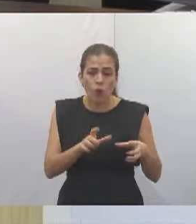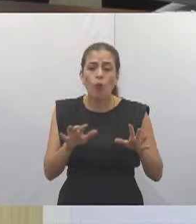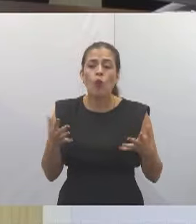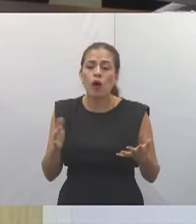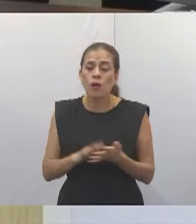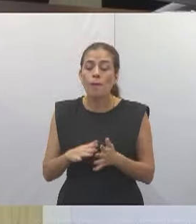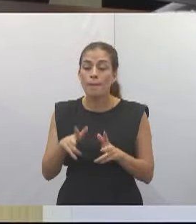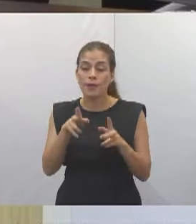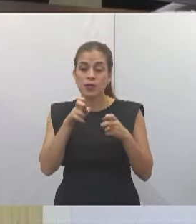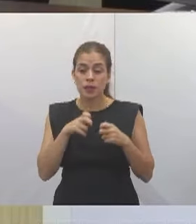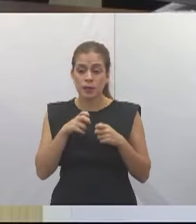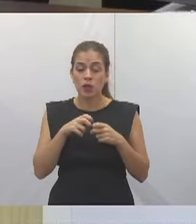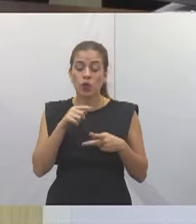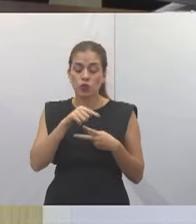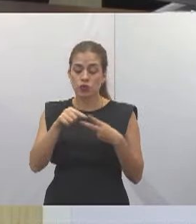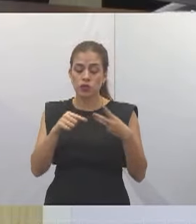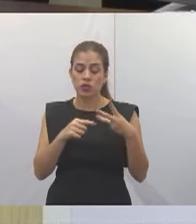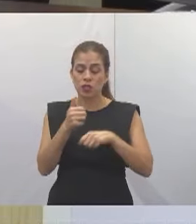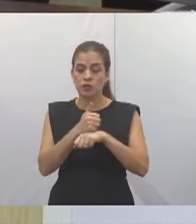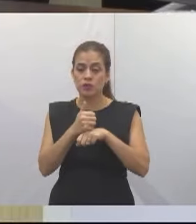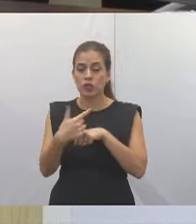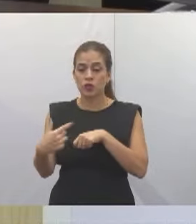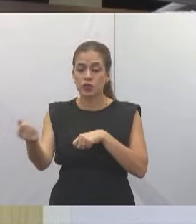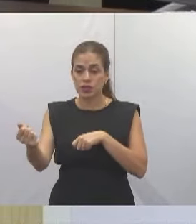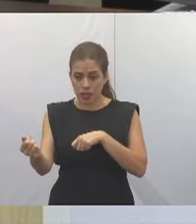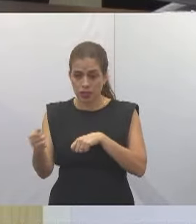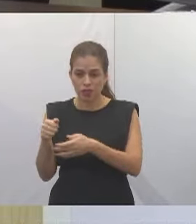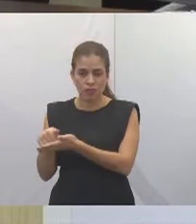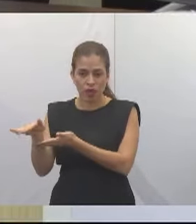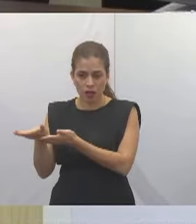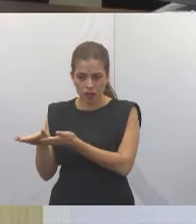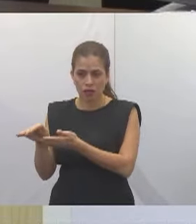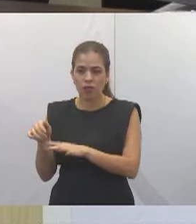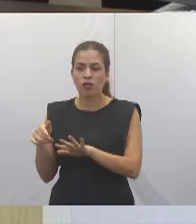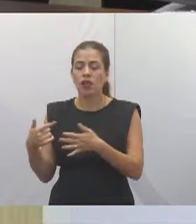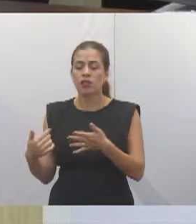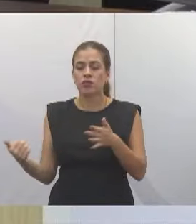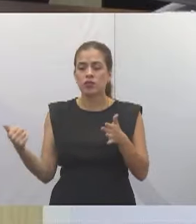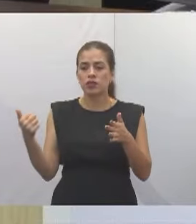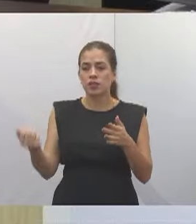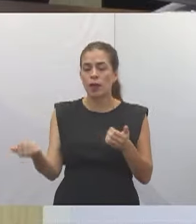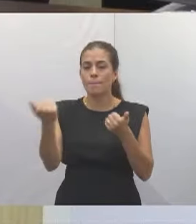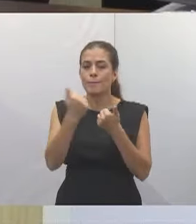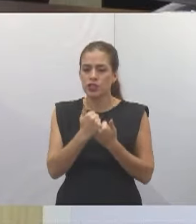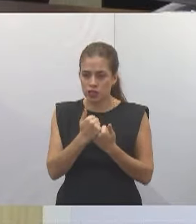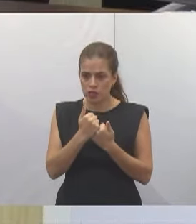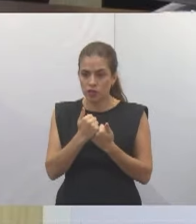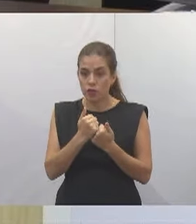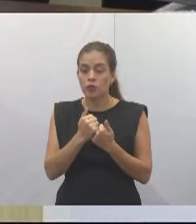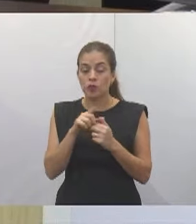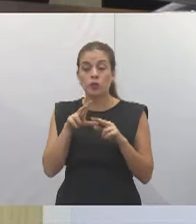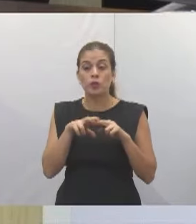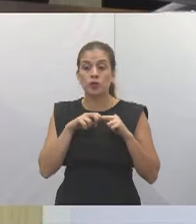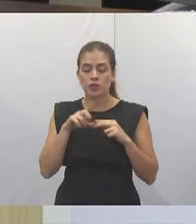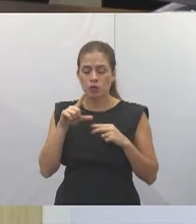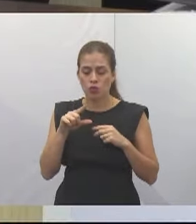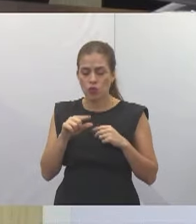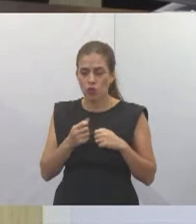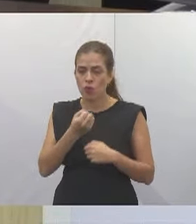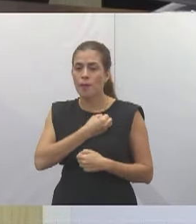a saída dos três profissionais até que fosse reposto, por isso esse número baixo. Mas eu já também